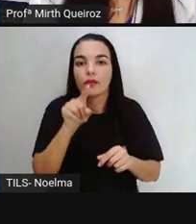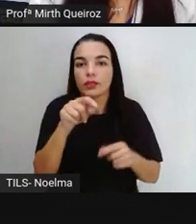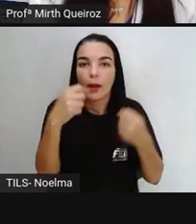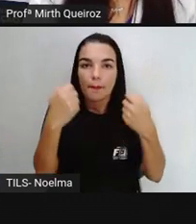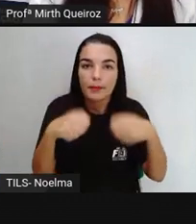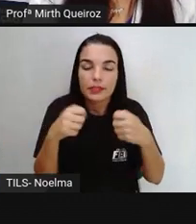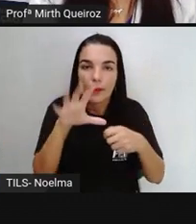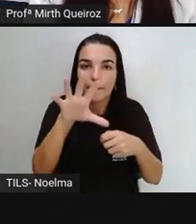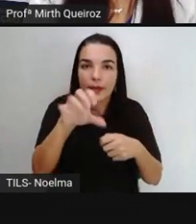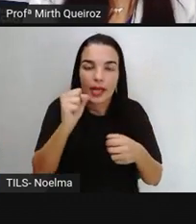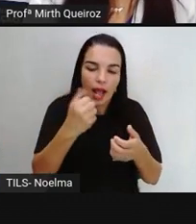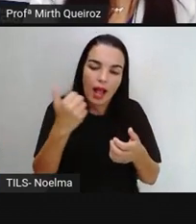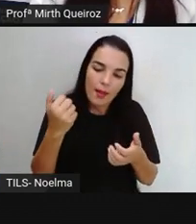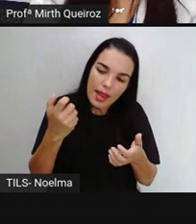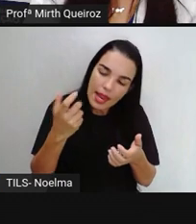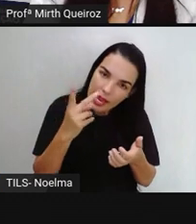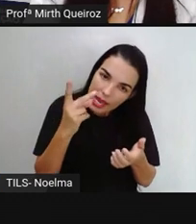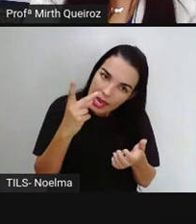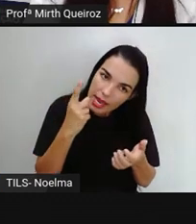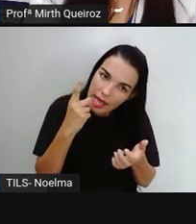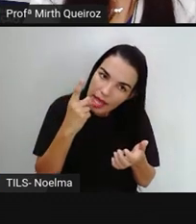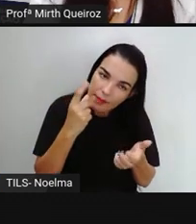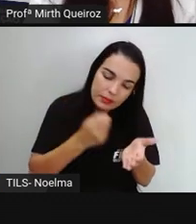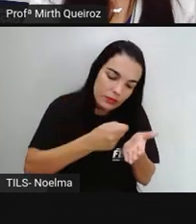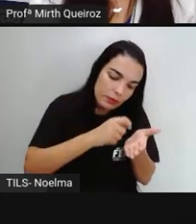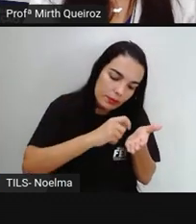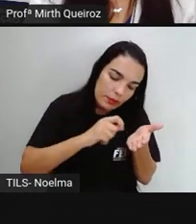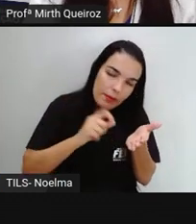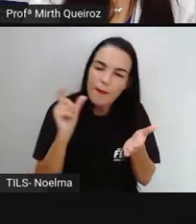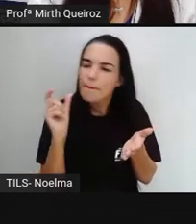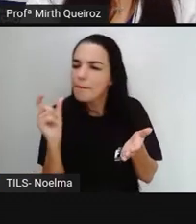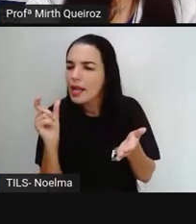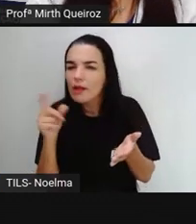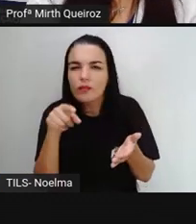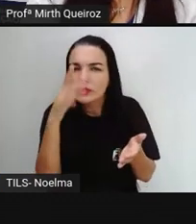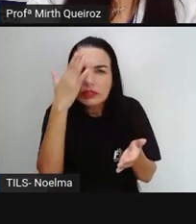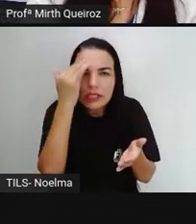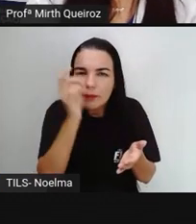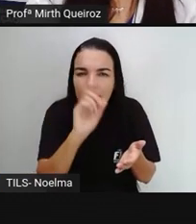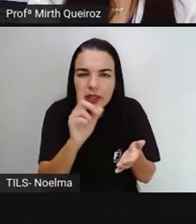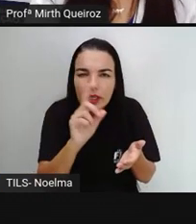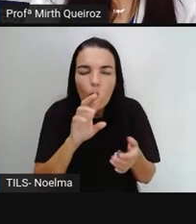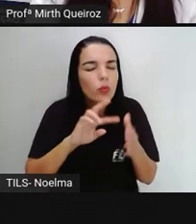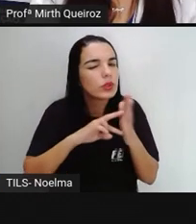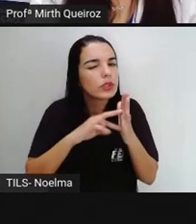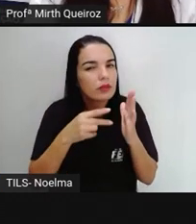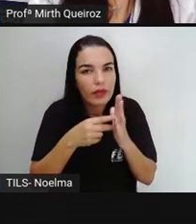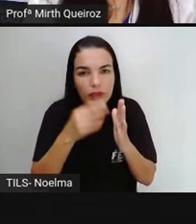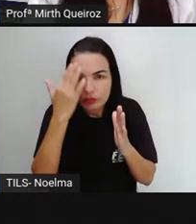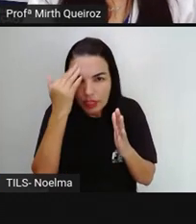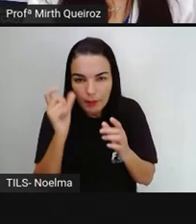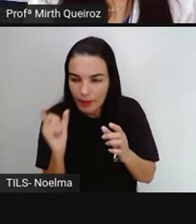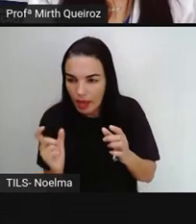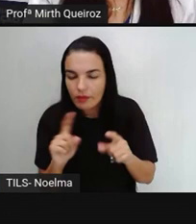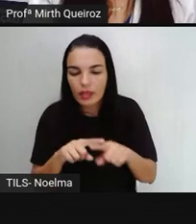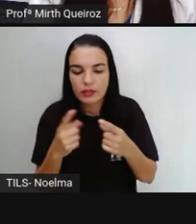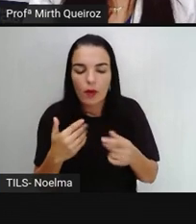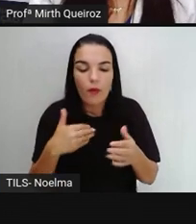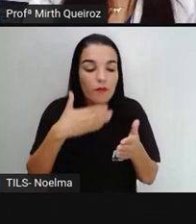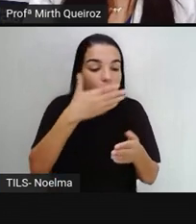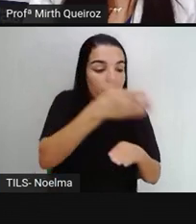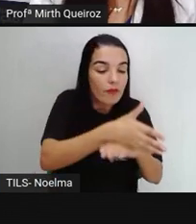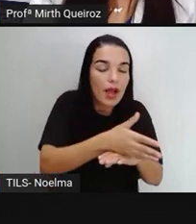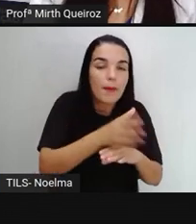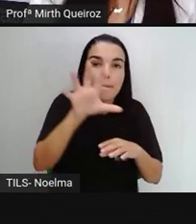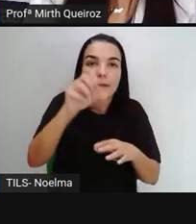usar o lápis do caderno para anotar algumas palavras que vocês não saibam o significado. E em seguida, vocês vão